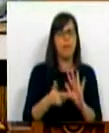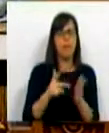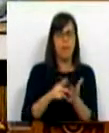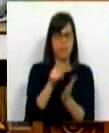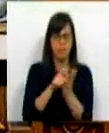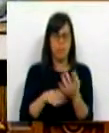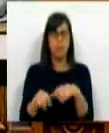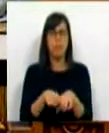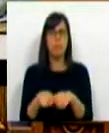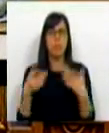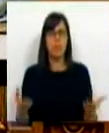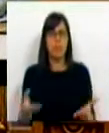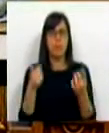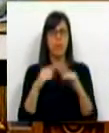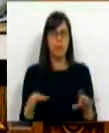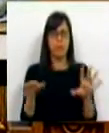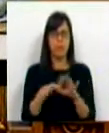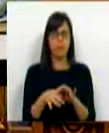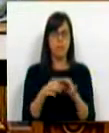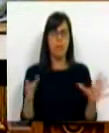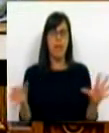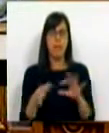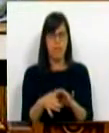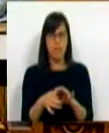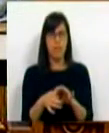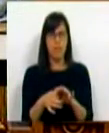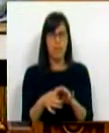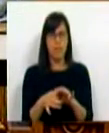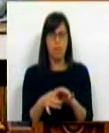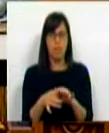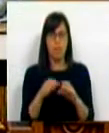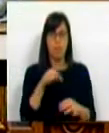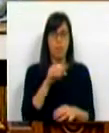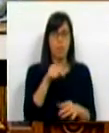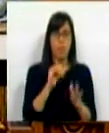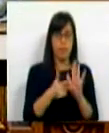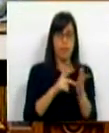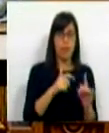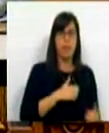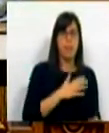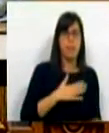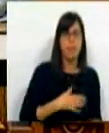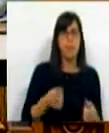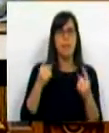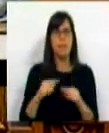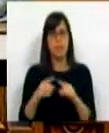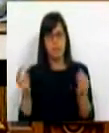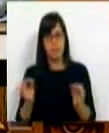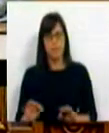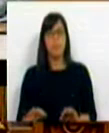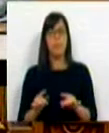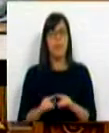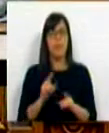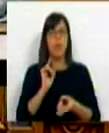na agenda política. Quer no que diz respeito à ligação dos politécnicos com as empresas, quer na